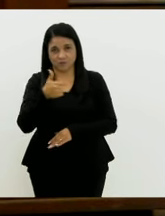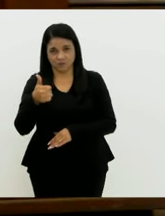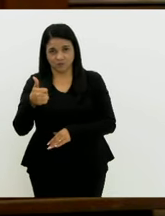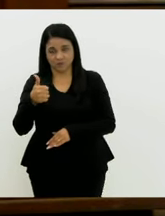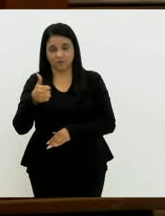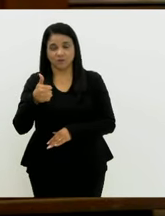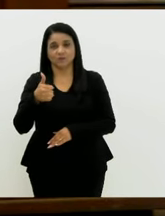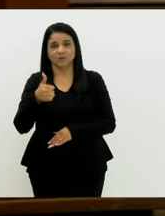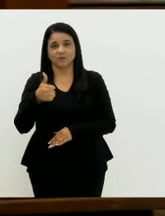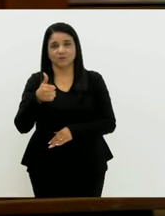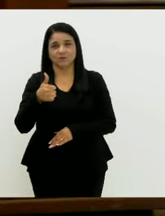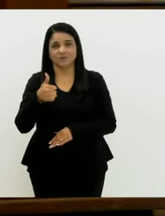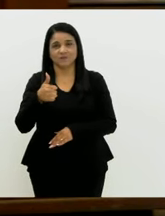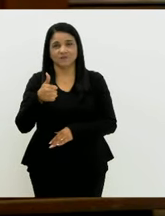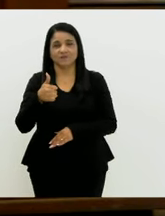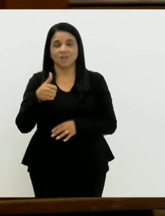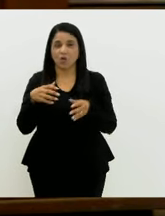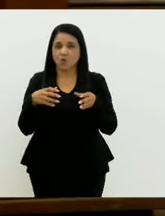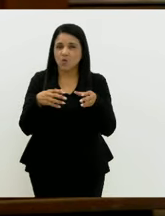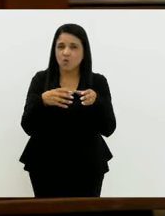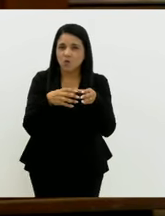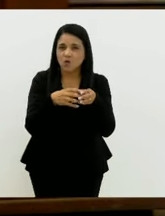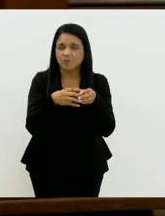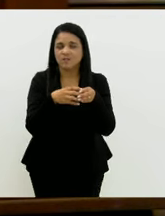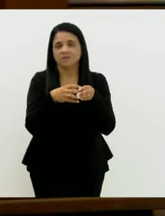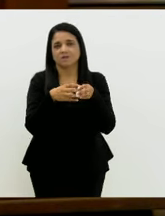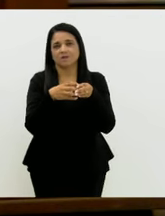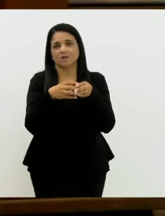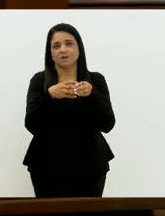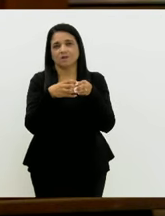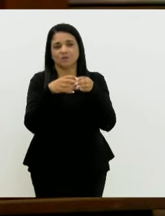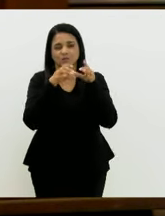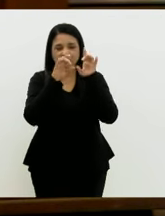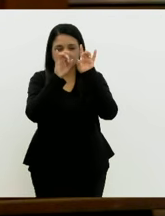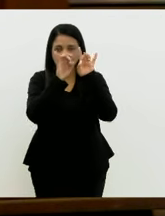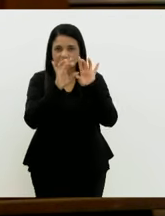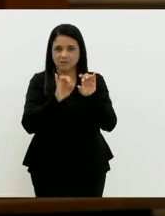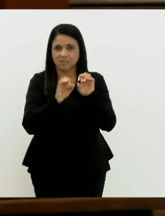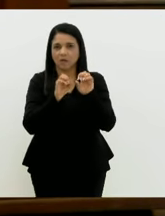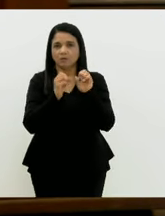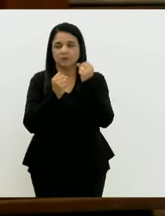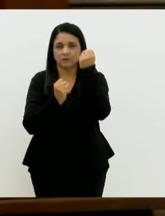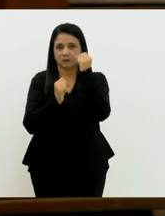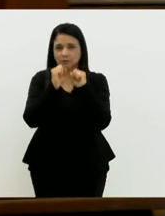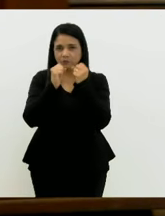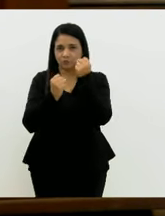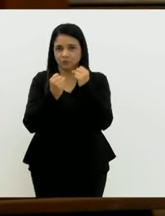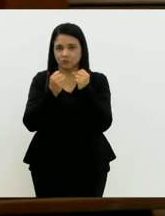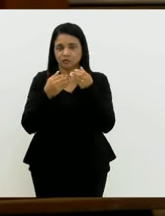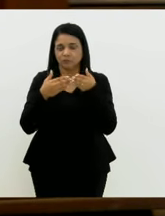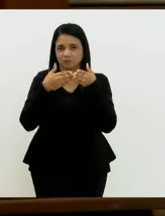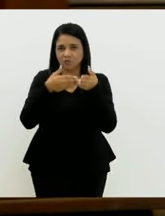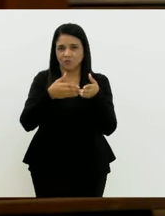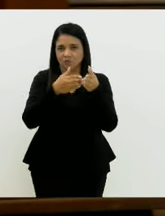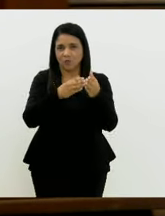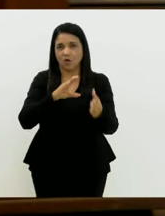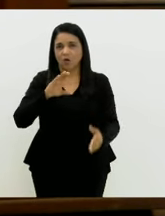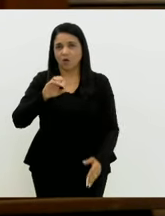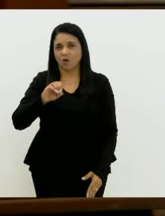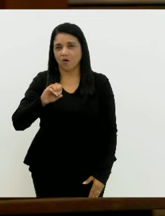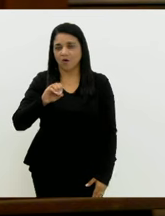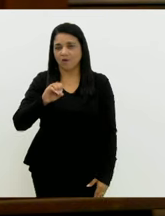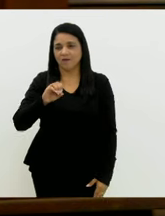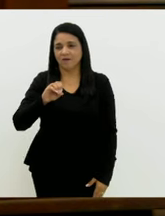criação da Comissão Especial da Indústria Naval, Offshore Petróleo e Gás, sob